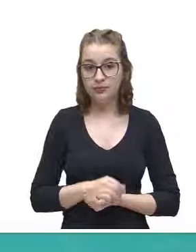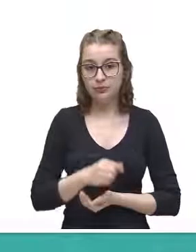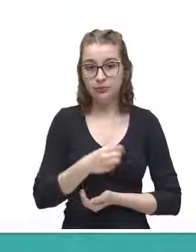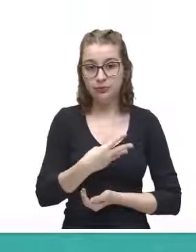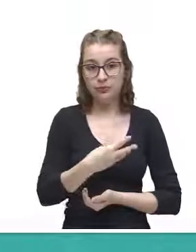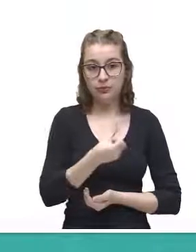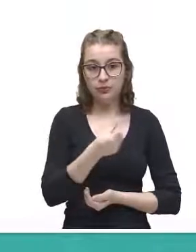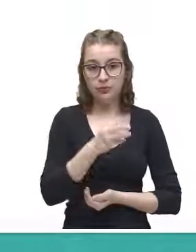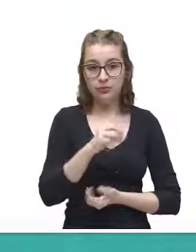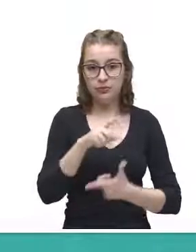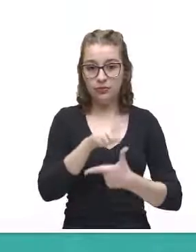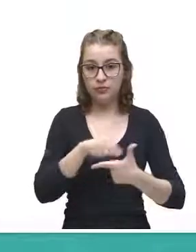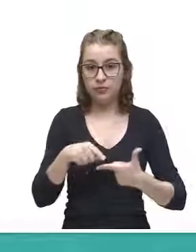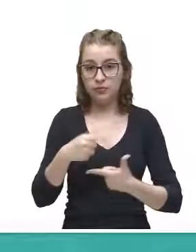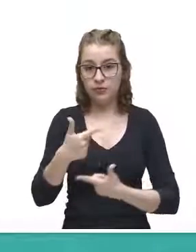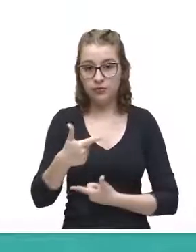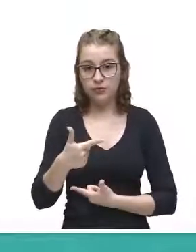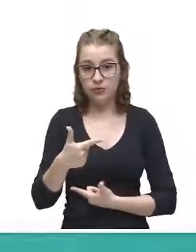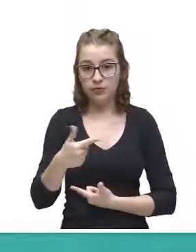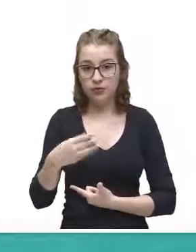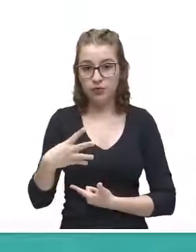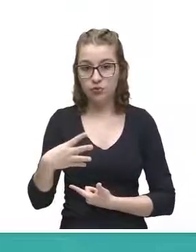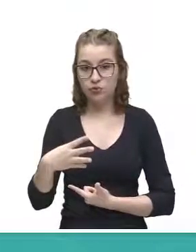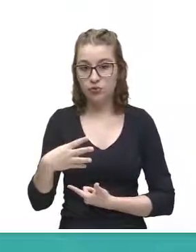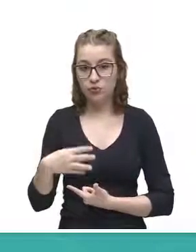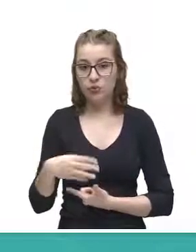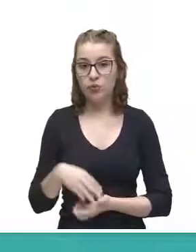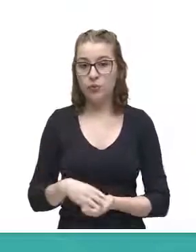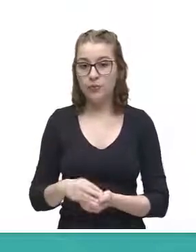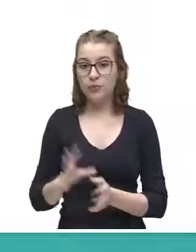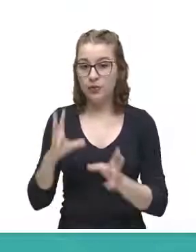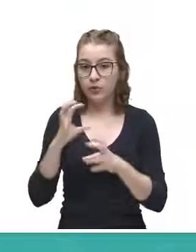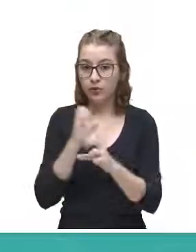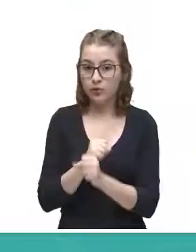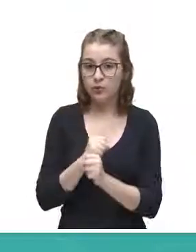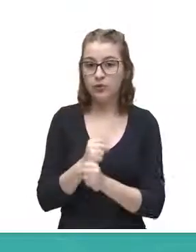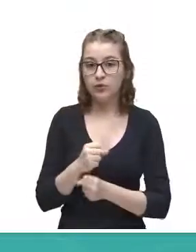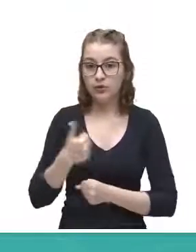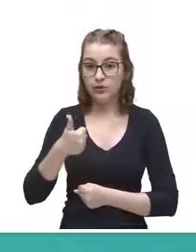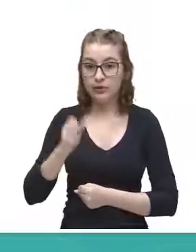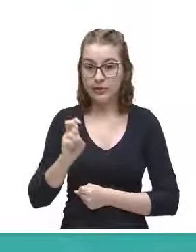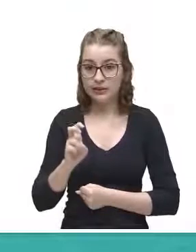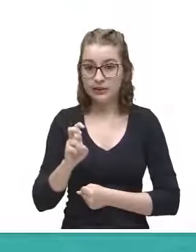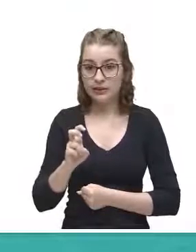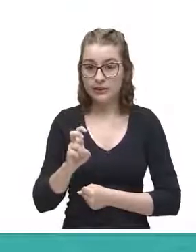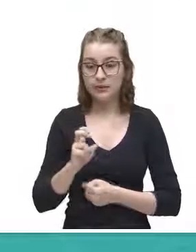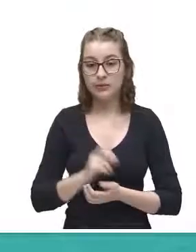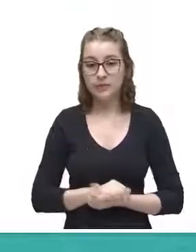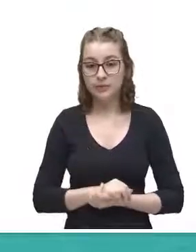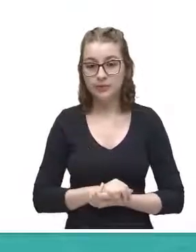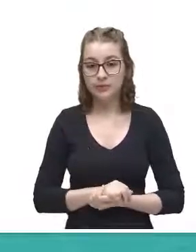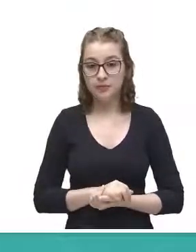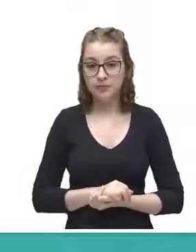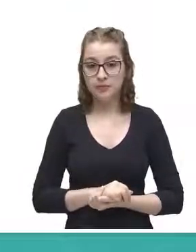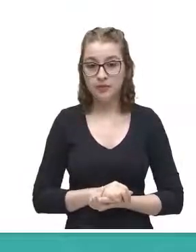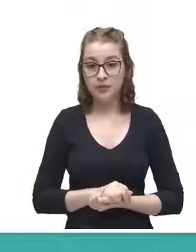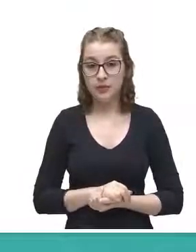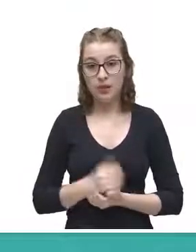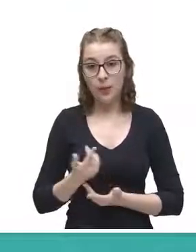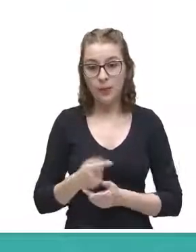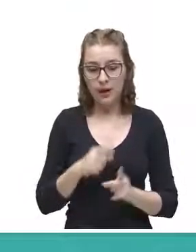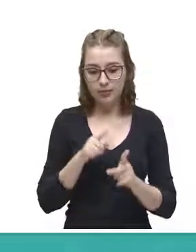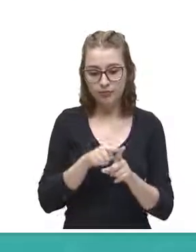24 horas, que vai nos dar o quê? 15 graus de longitude, tá? Então, por isso que a cada 15